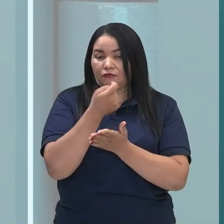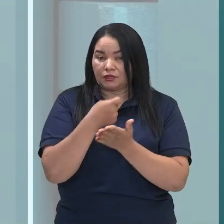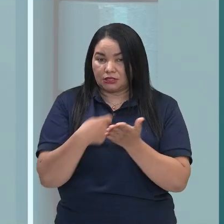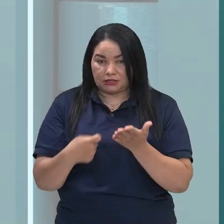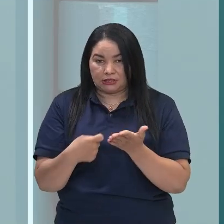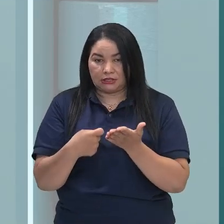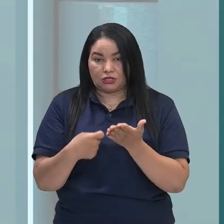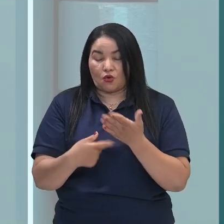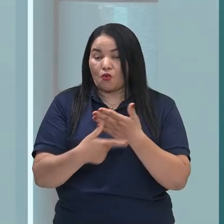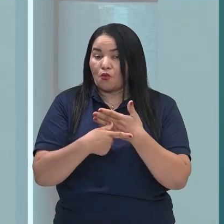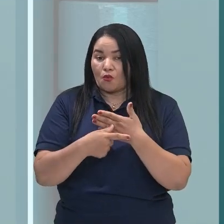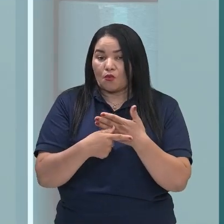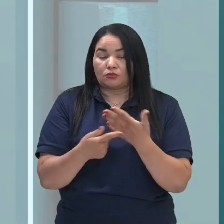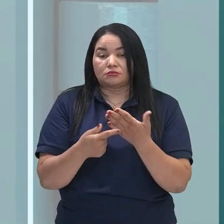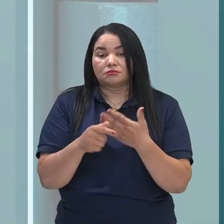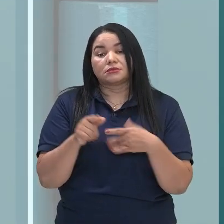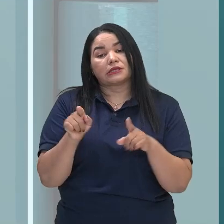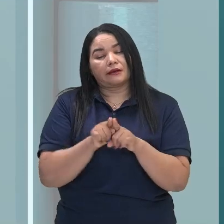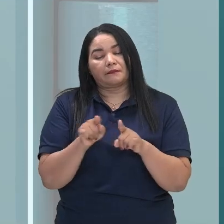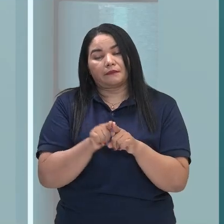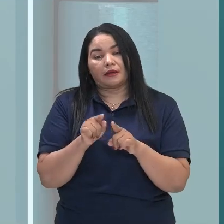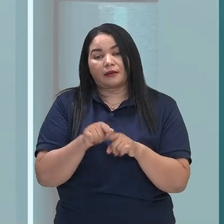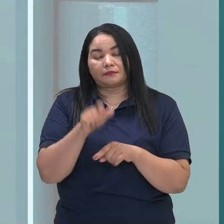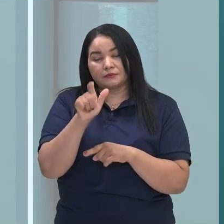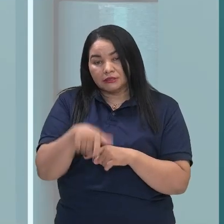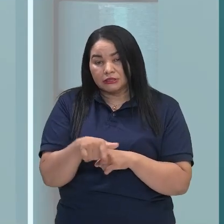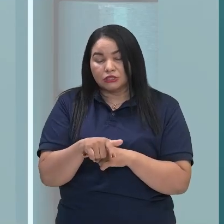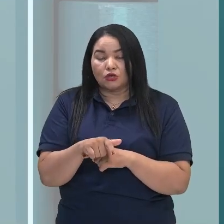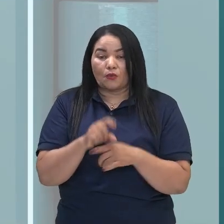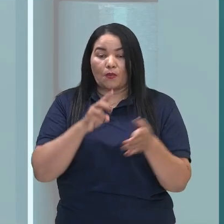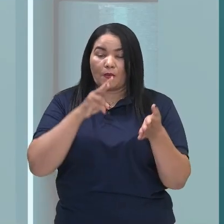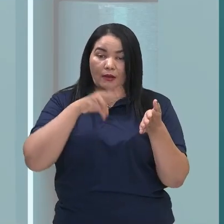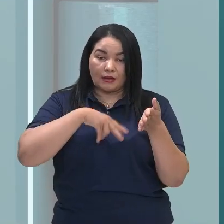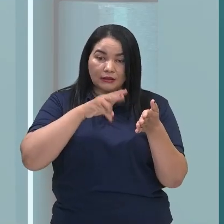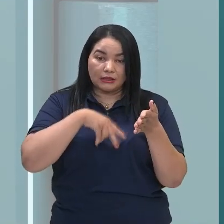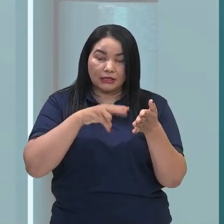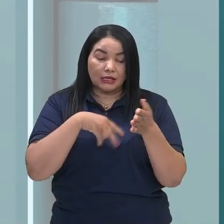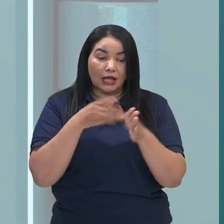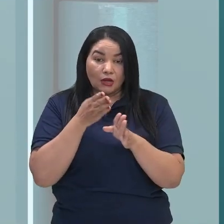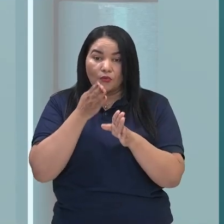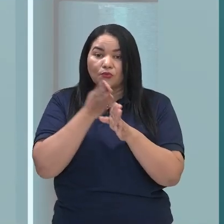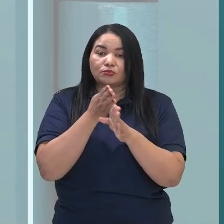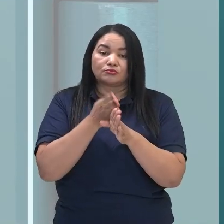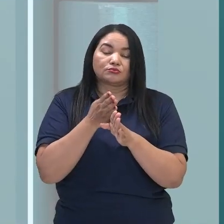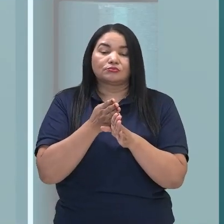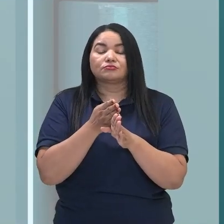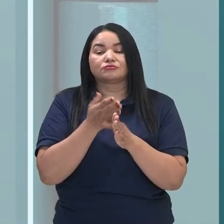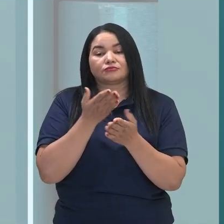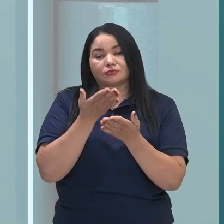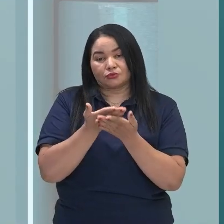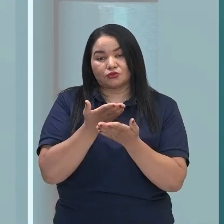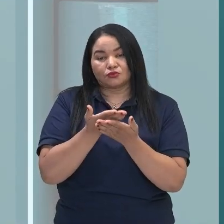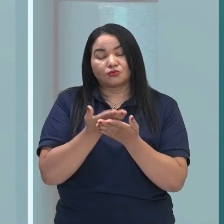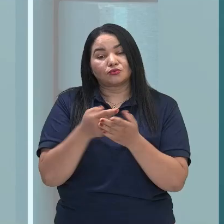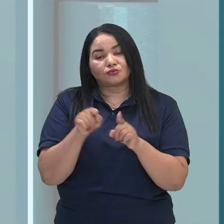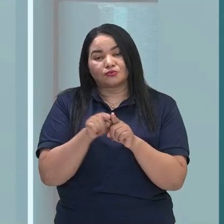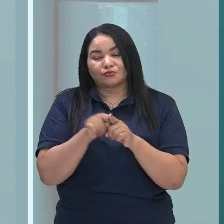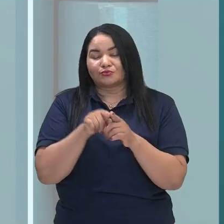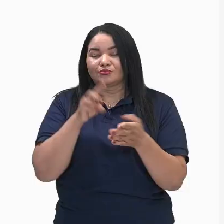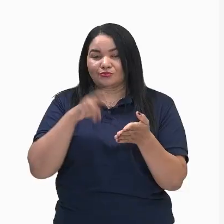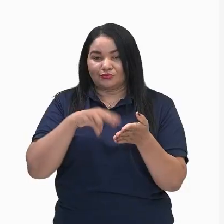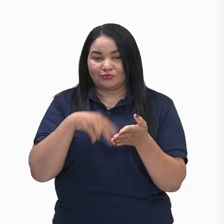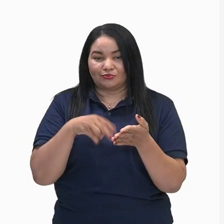o autor, né, o leitor, perdão, vai encontrar durante os seus estudos, durante a sua leitura. E